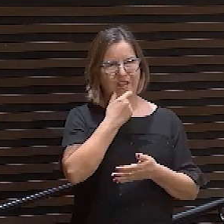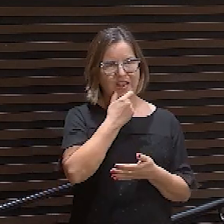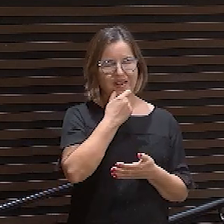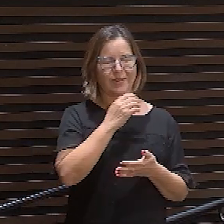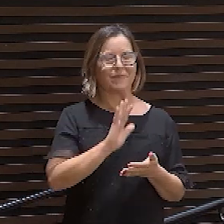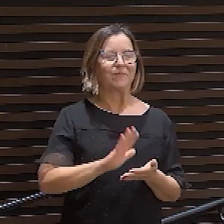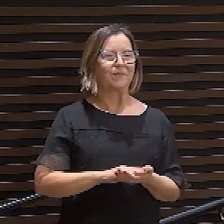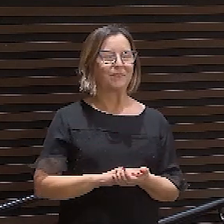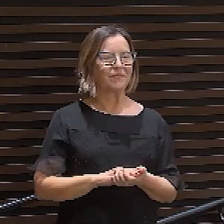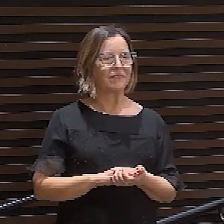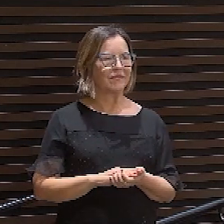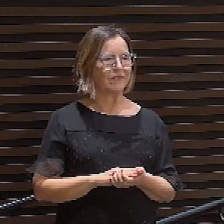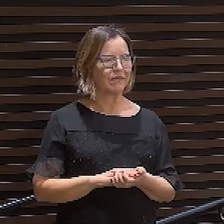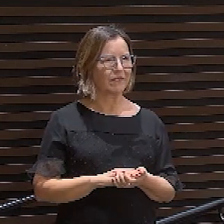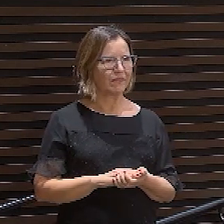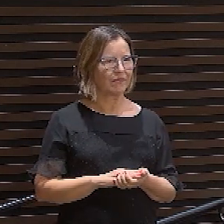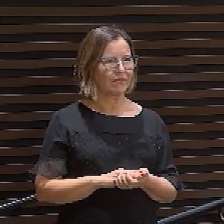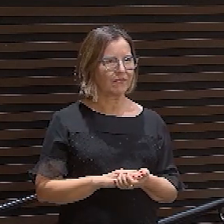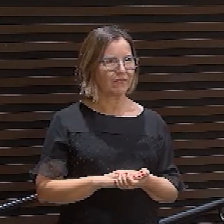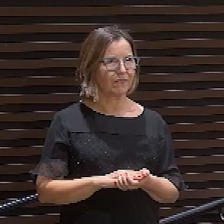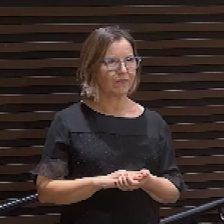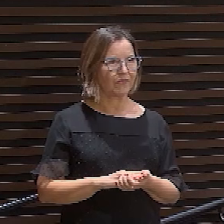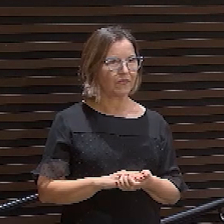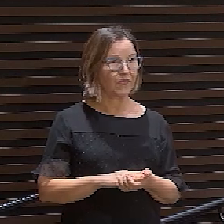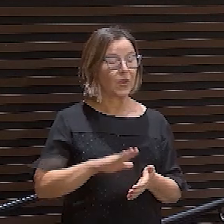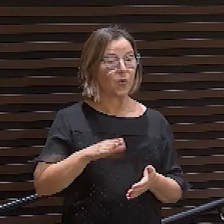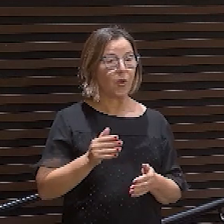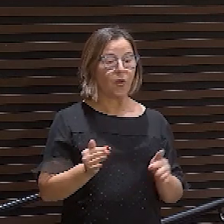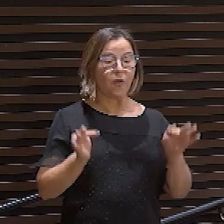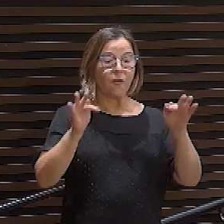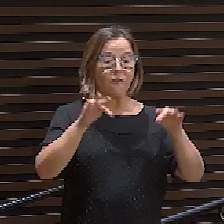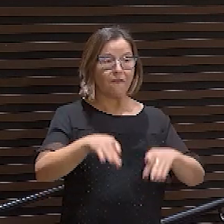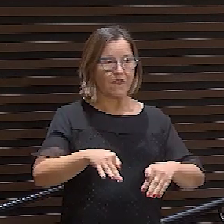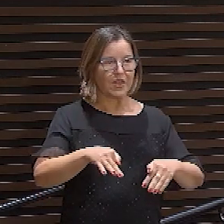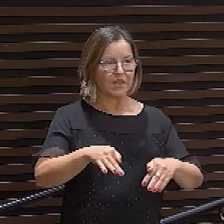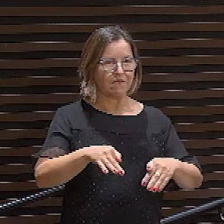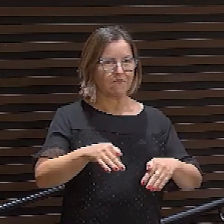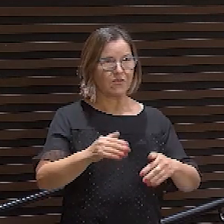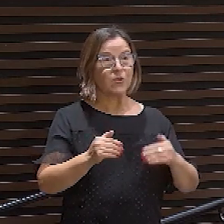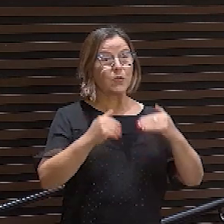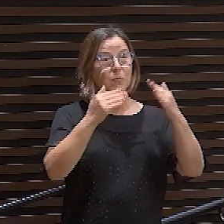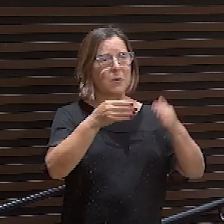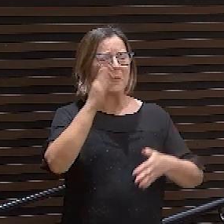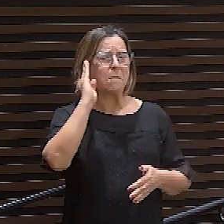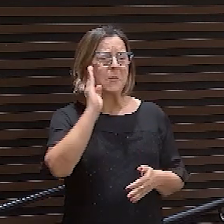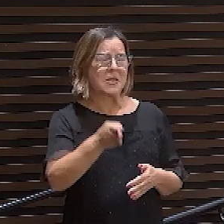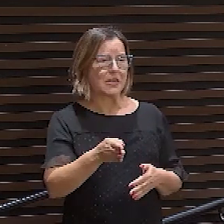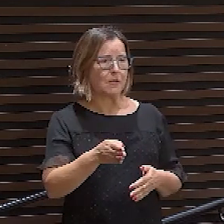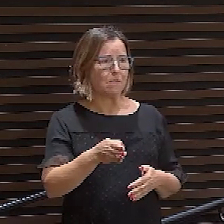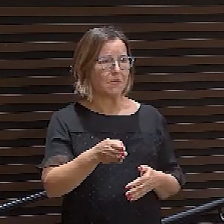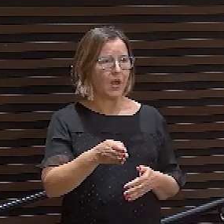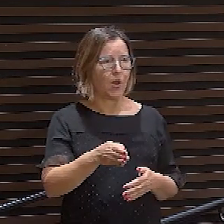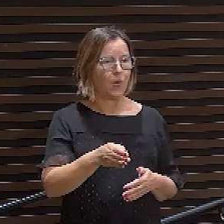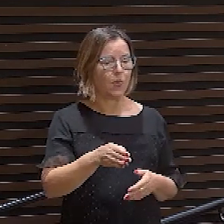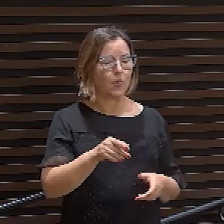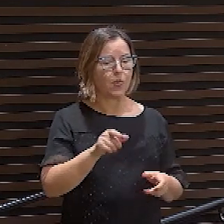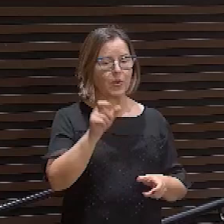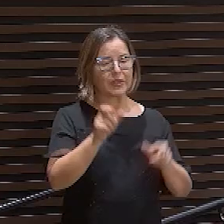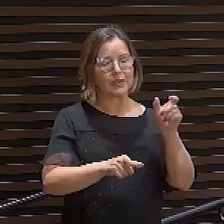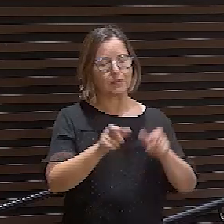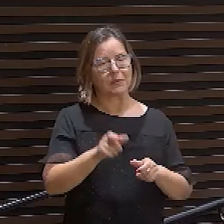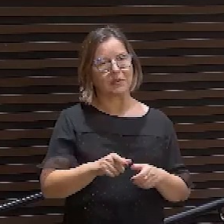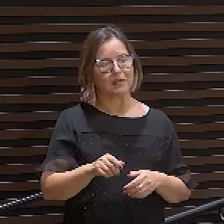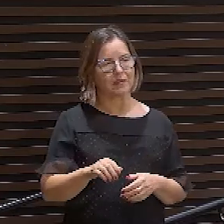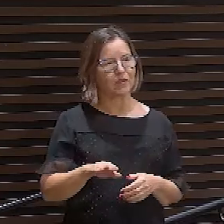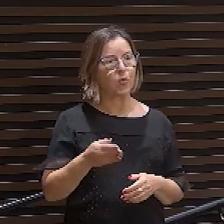ele diz: qual é o fim supremo e principal do homem? Qual é a finalidade, o